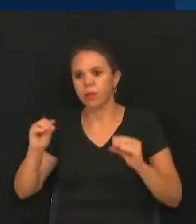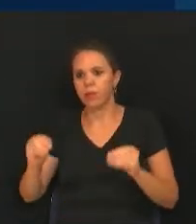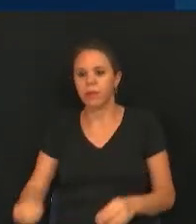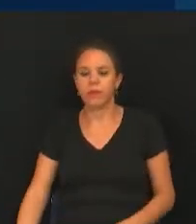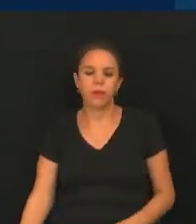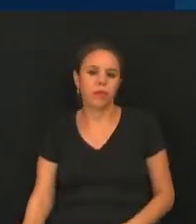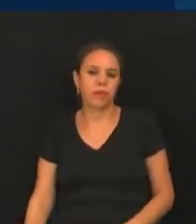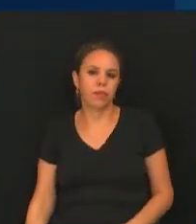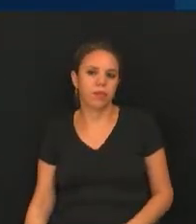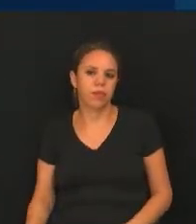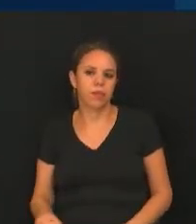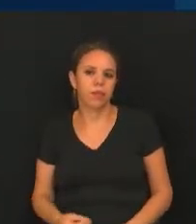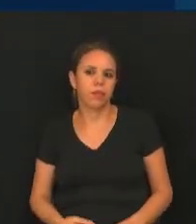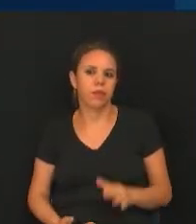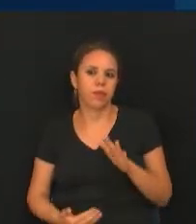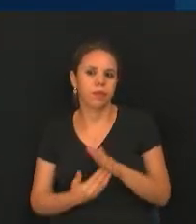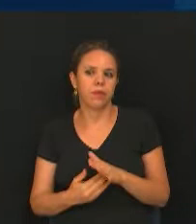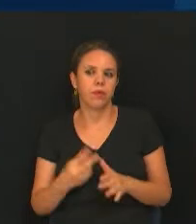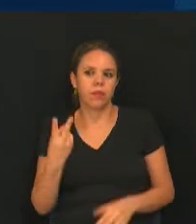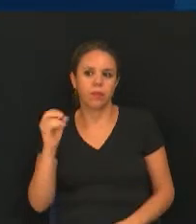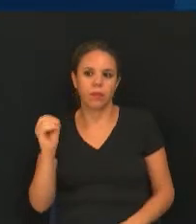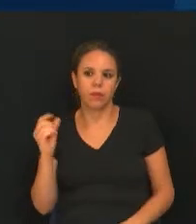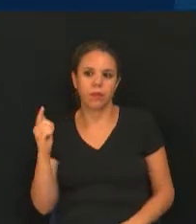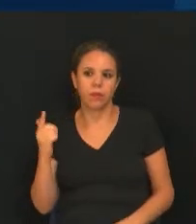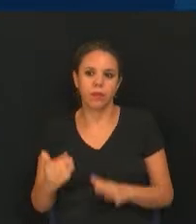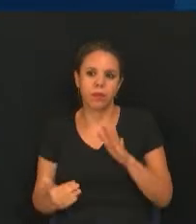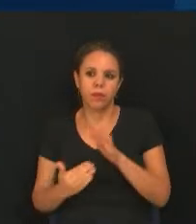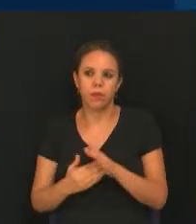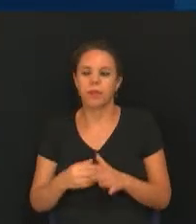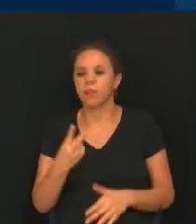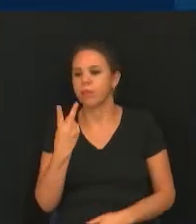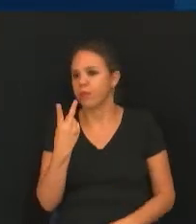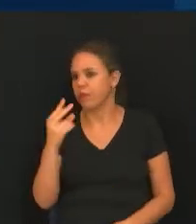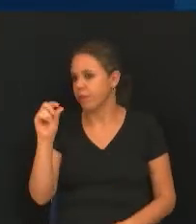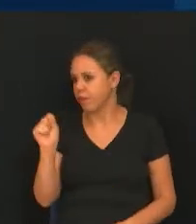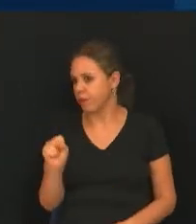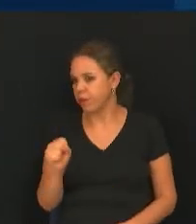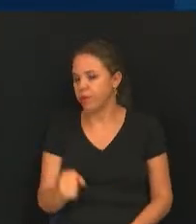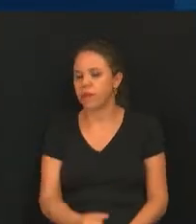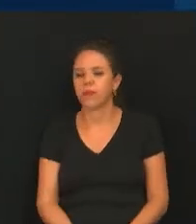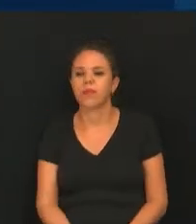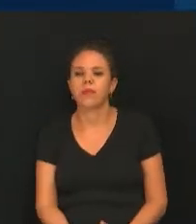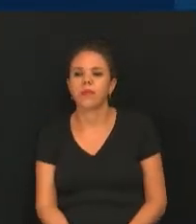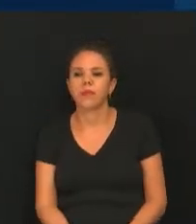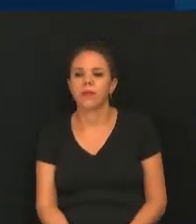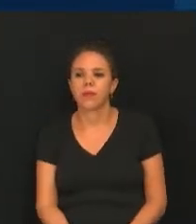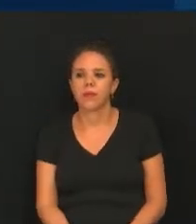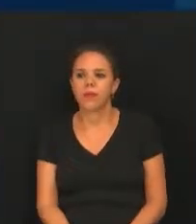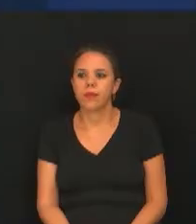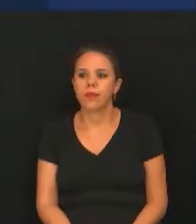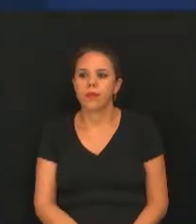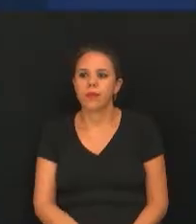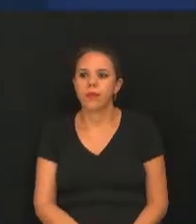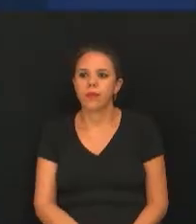A mínima fica em 20 graus e a máxima não passa de 28.